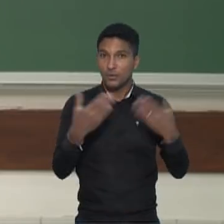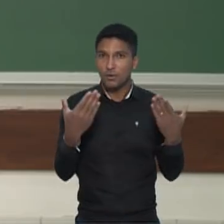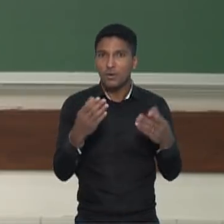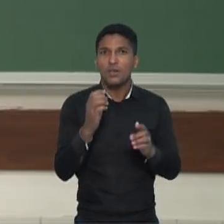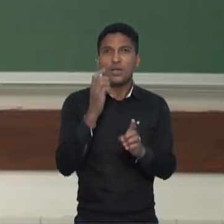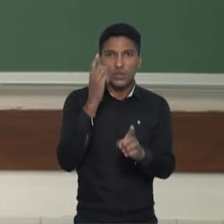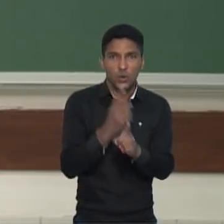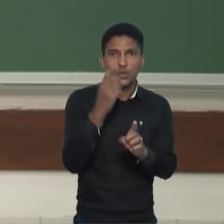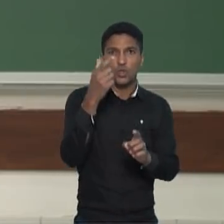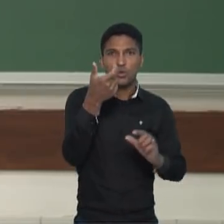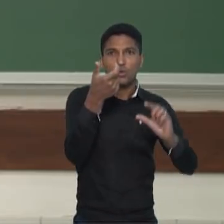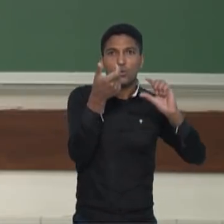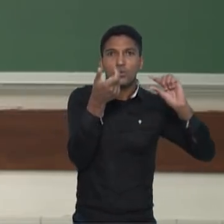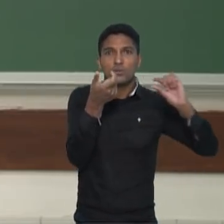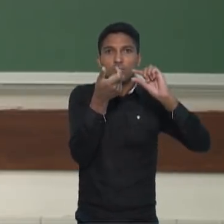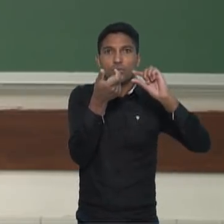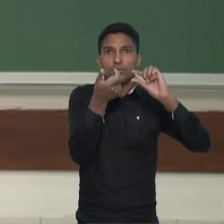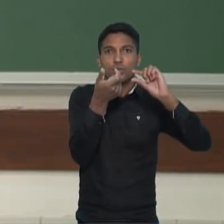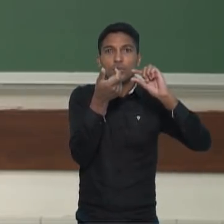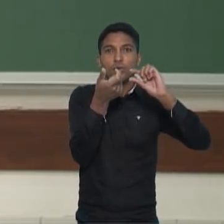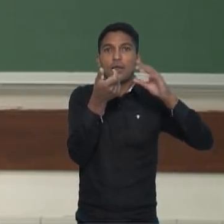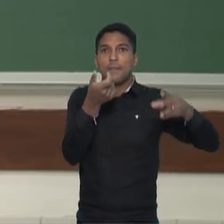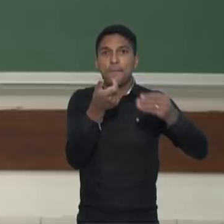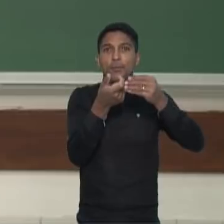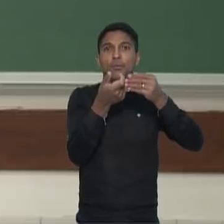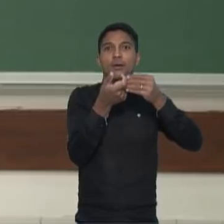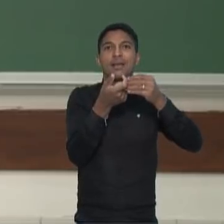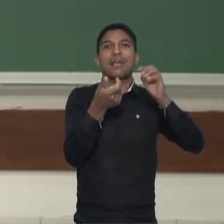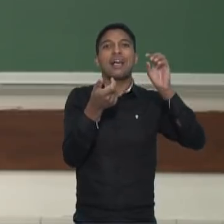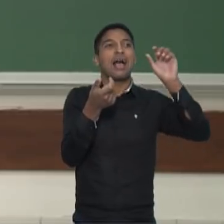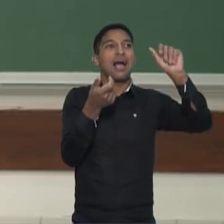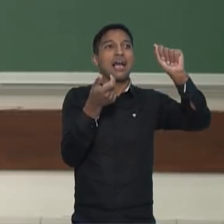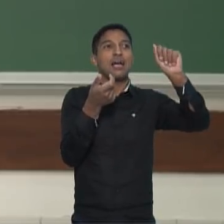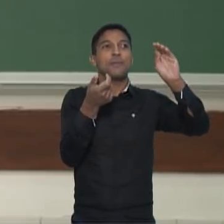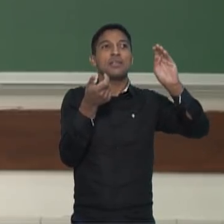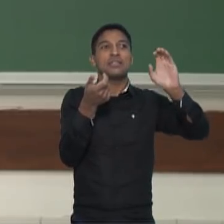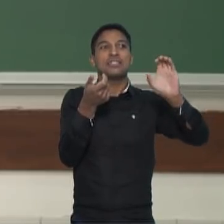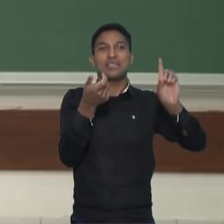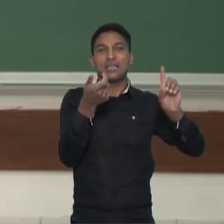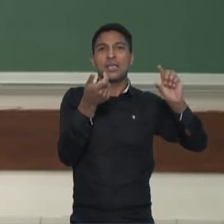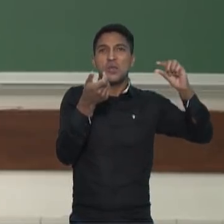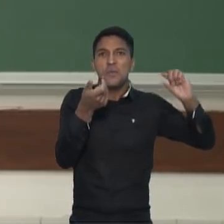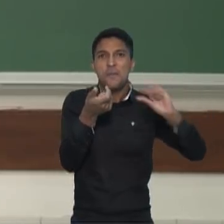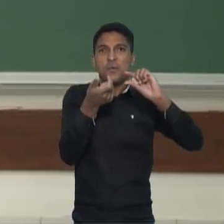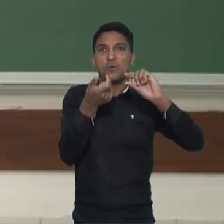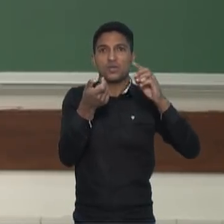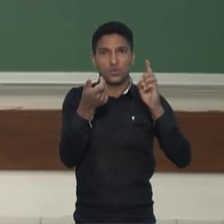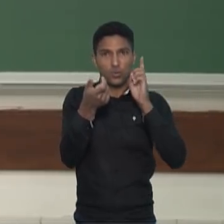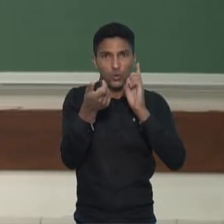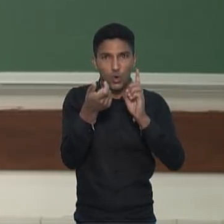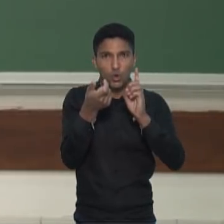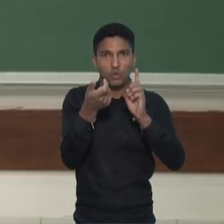Encontrou as preposições ali que são adequadas a cada exemplo, a cada frase? Então, corrija comigo.